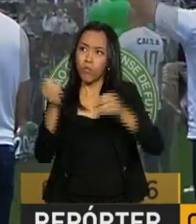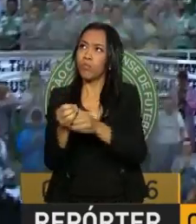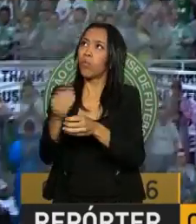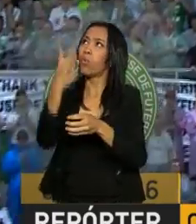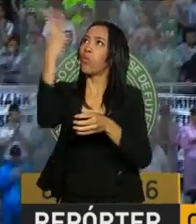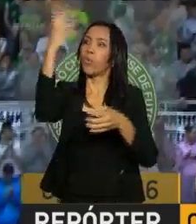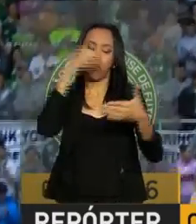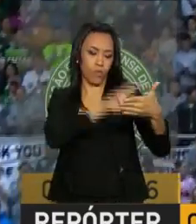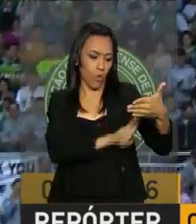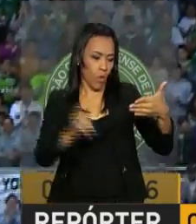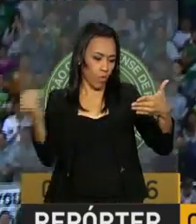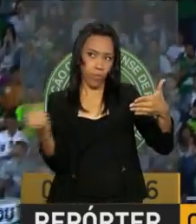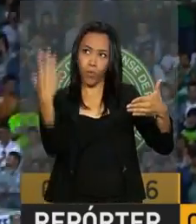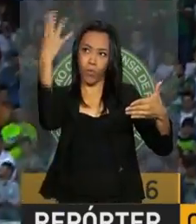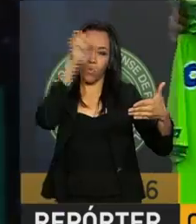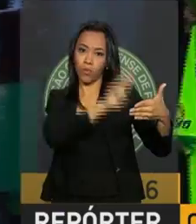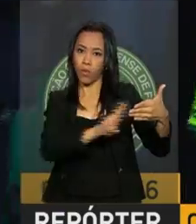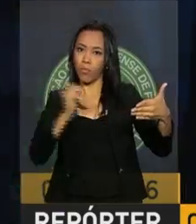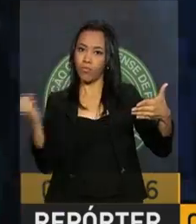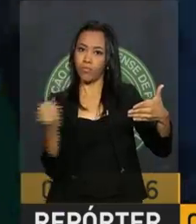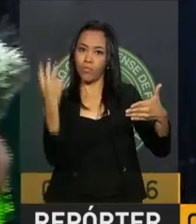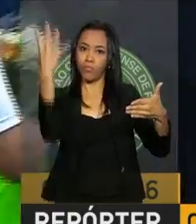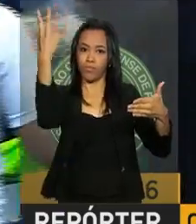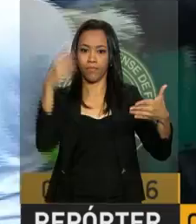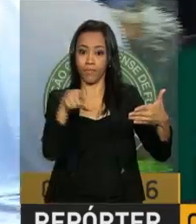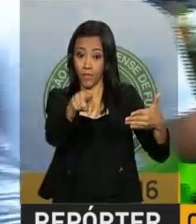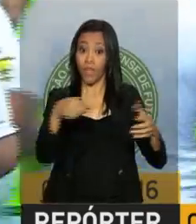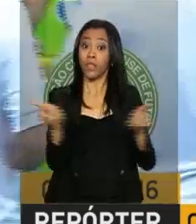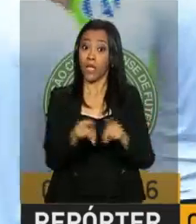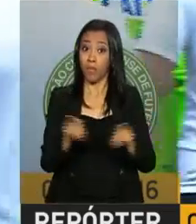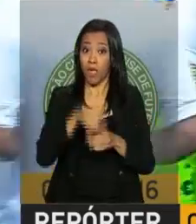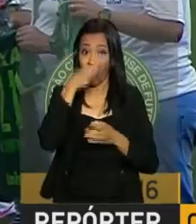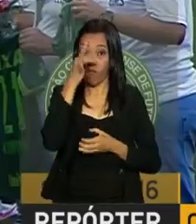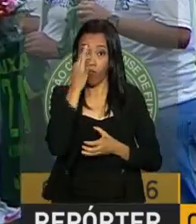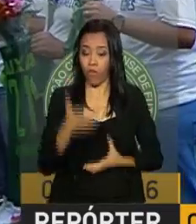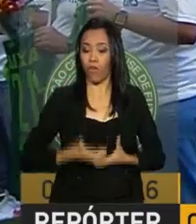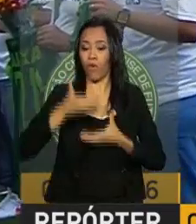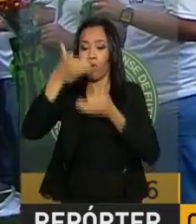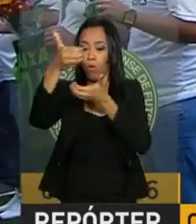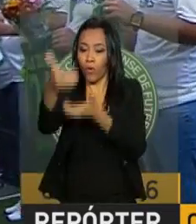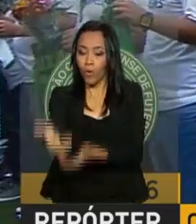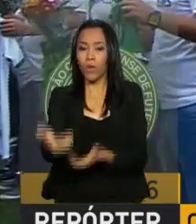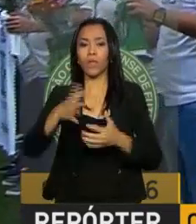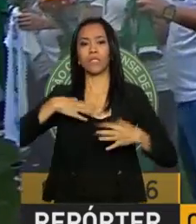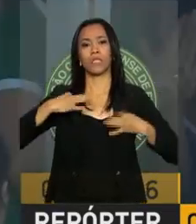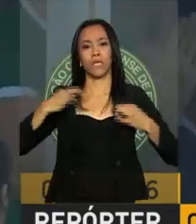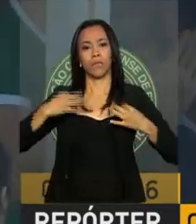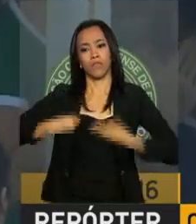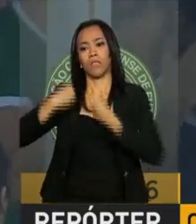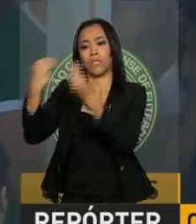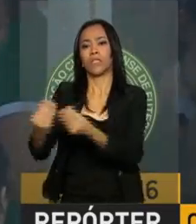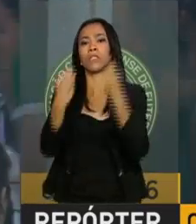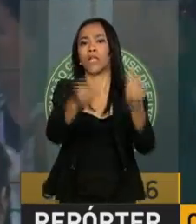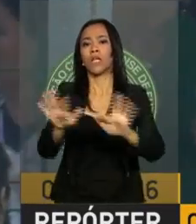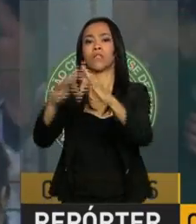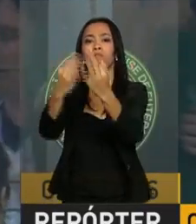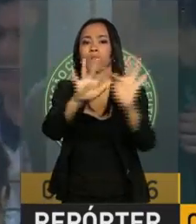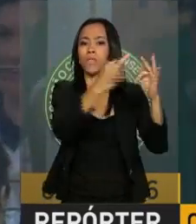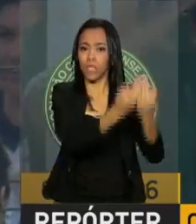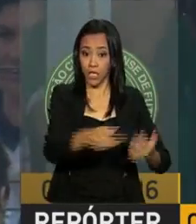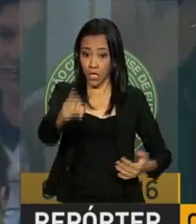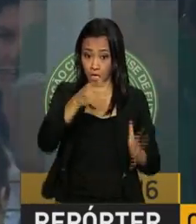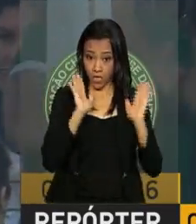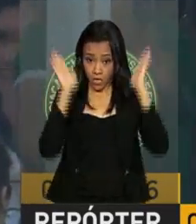locutor, um balão era solto. Flores e uma camiseta foram entregues aos parentes das vítimas. O bispo de